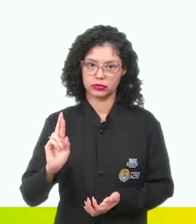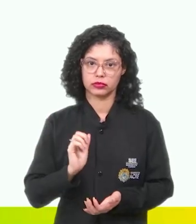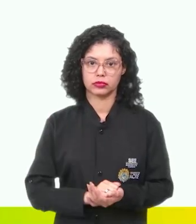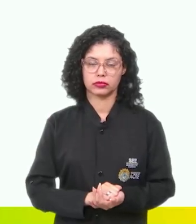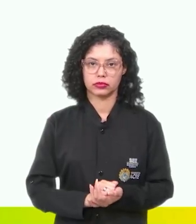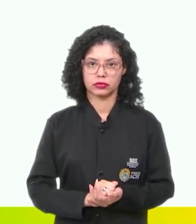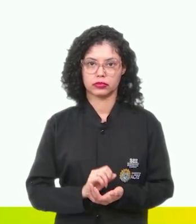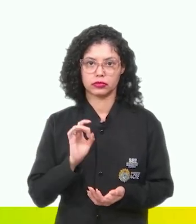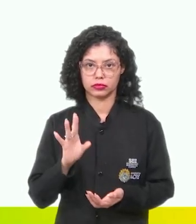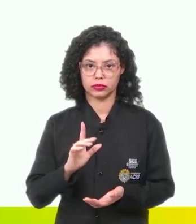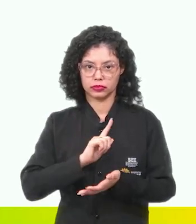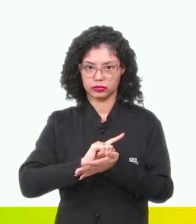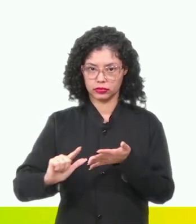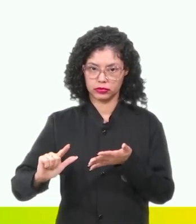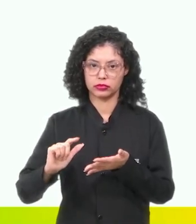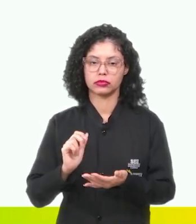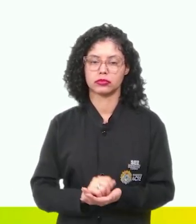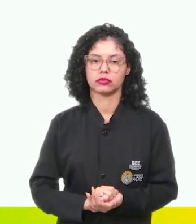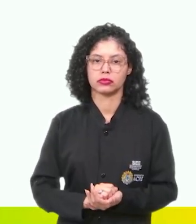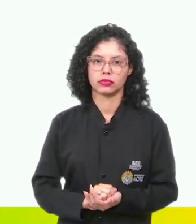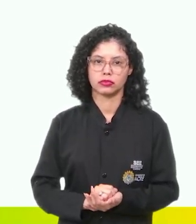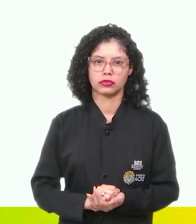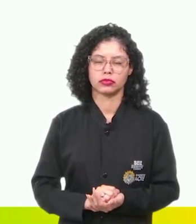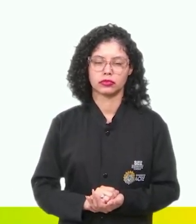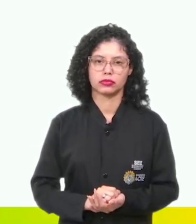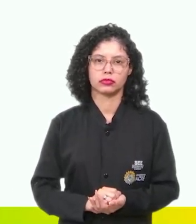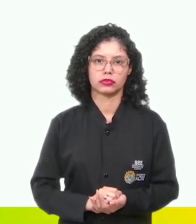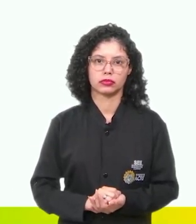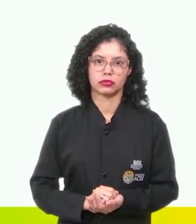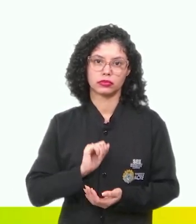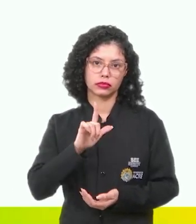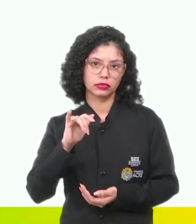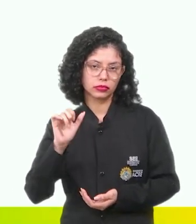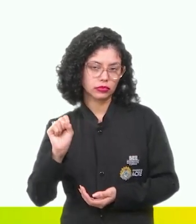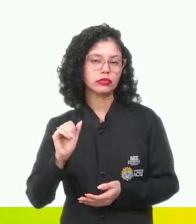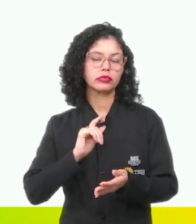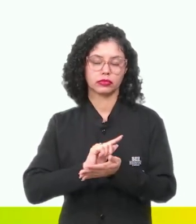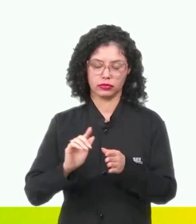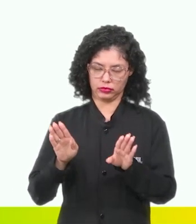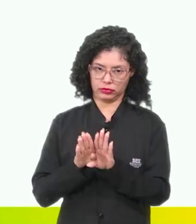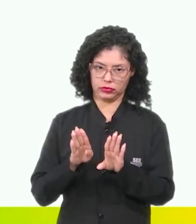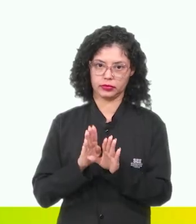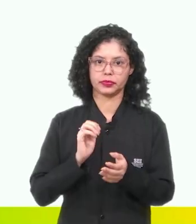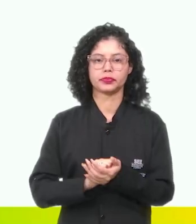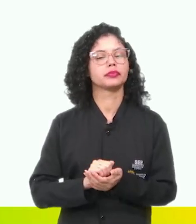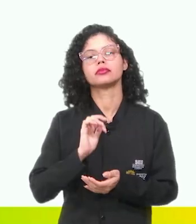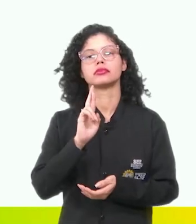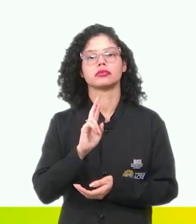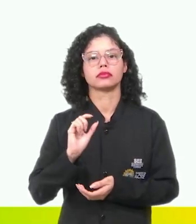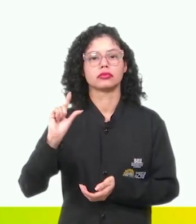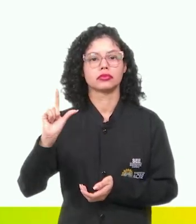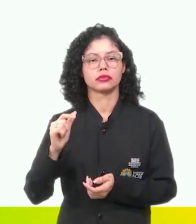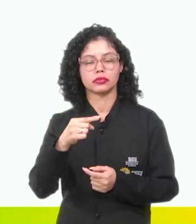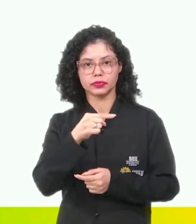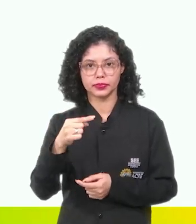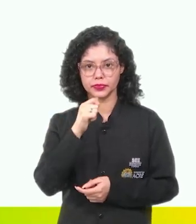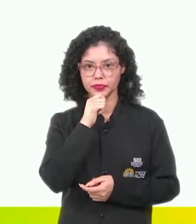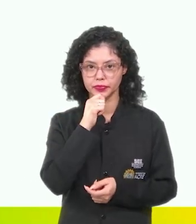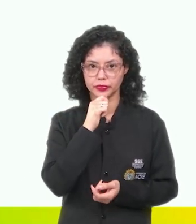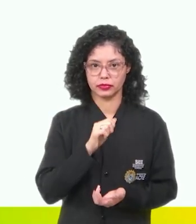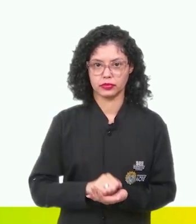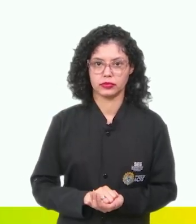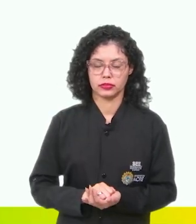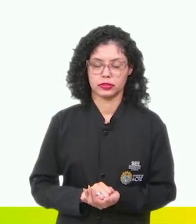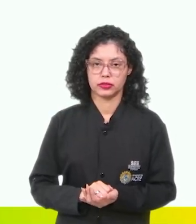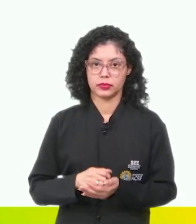dizer Lisa. Rzão, Rzinho, é Lisa também. Então, a gente coloca Rzão, traço. Esse traço,